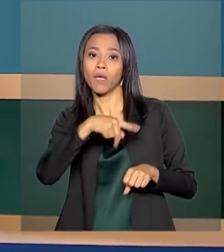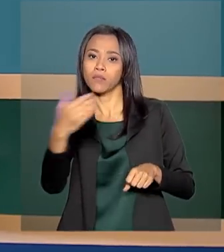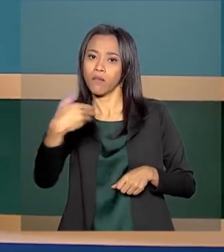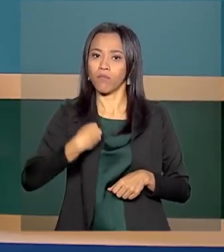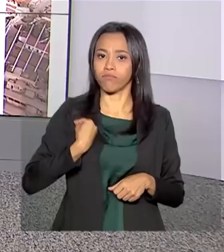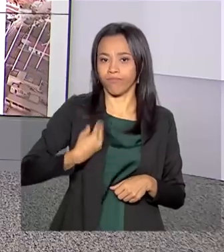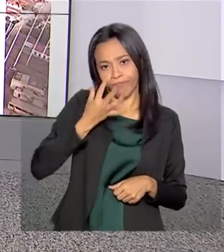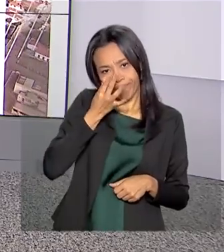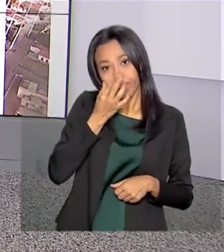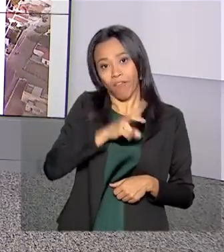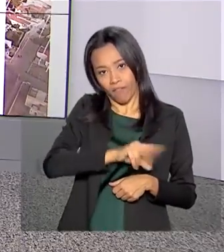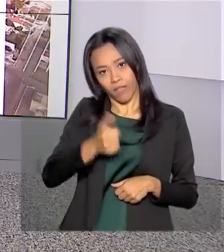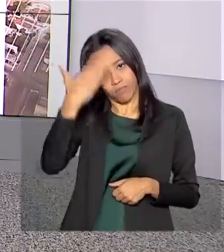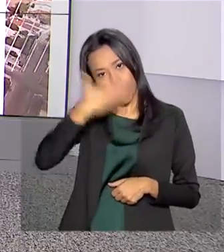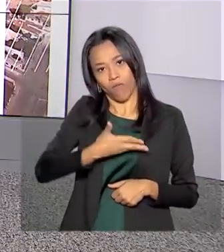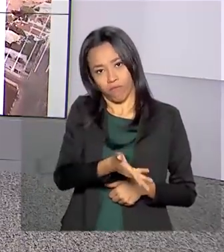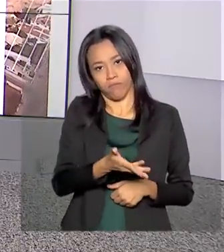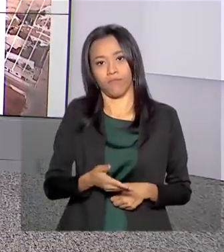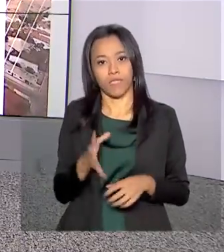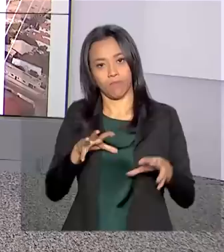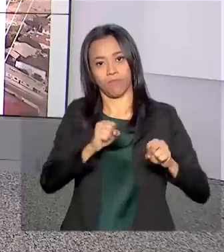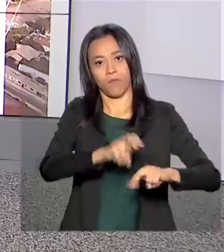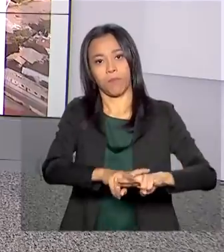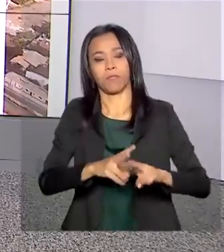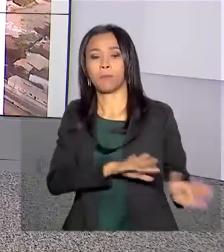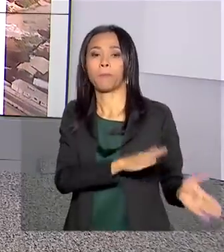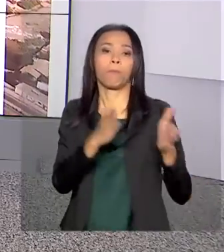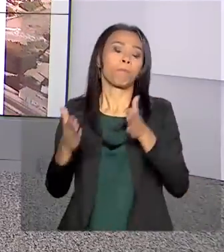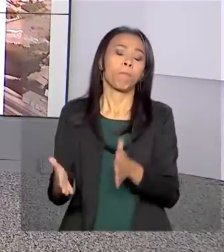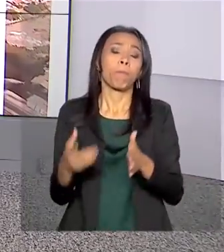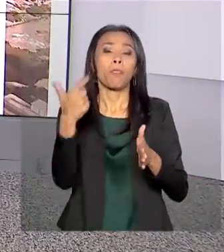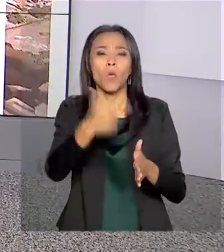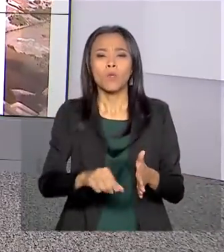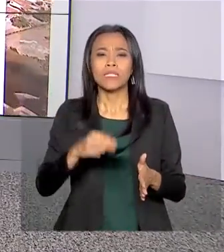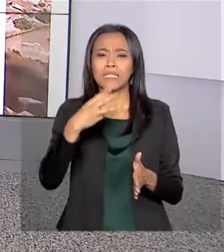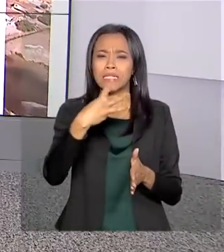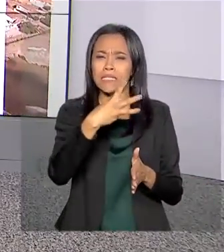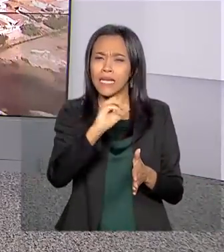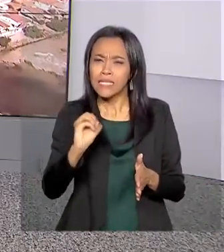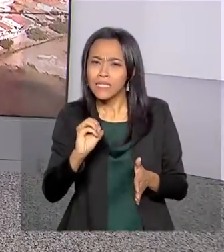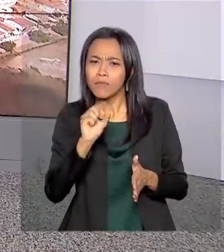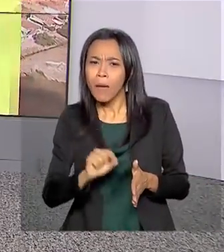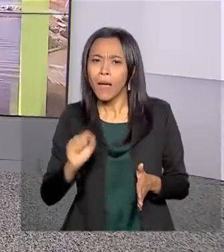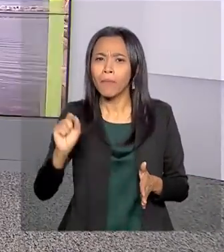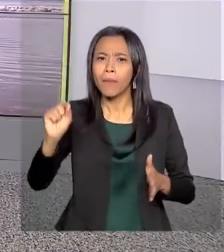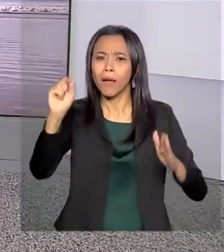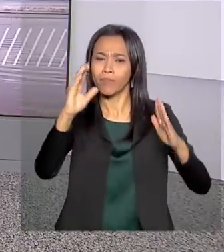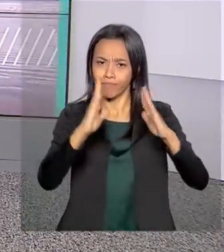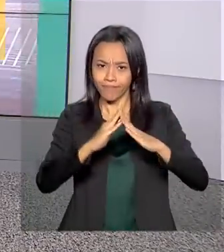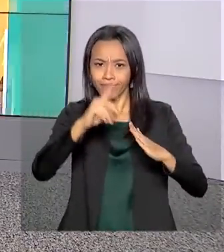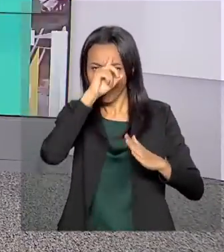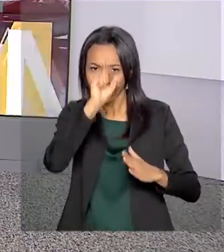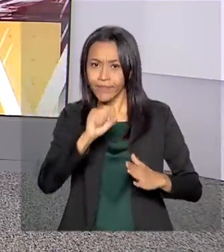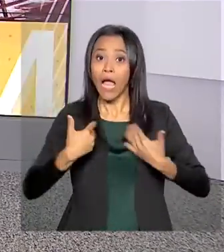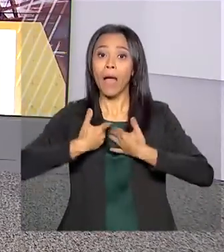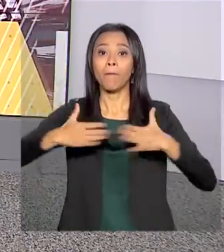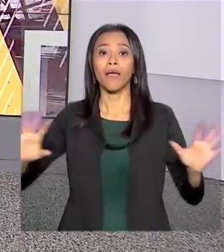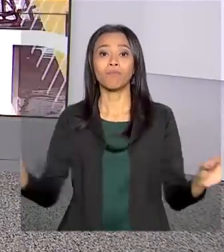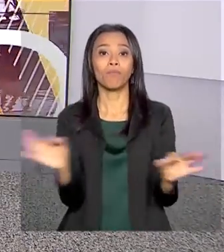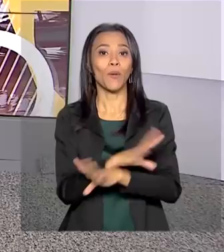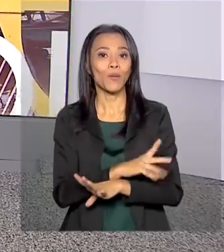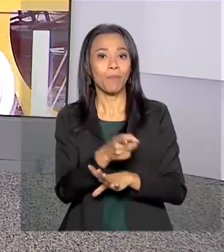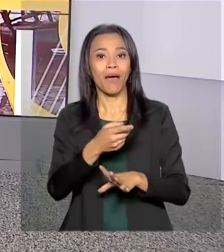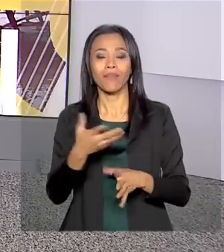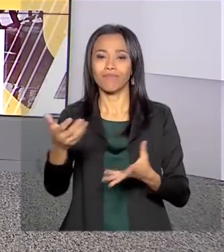dinheiro 300 unidades de saúde da família já estão prontas para ampliar o horário de atendimento à população a